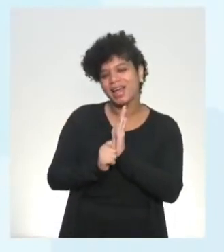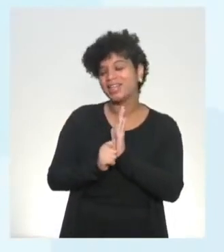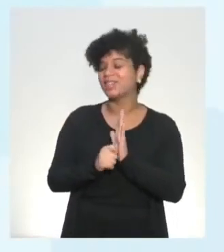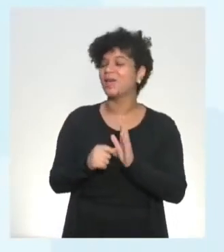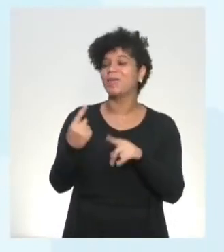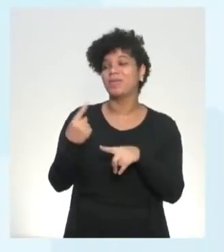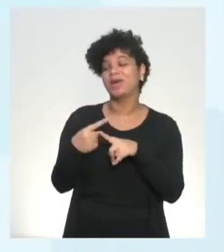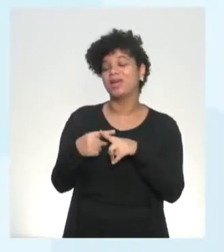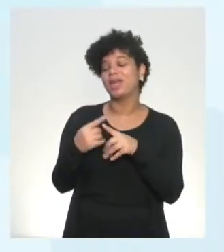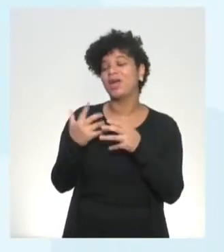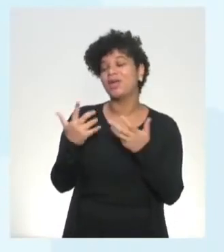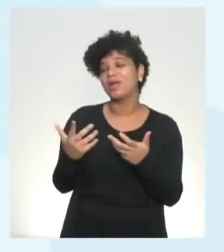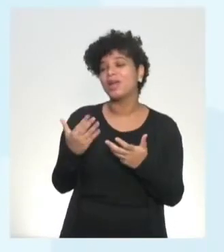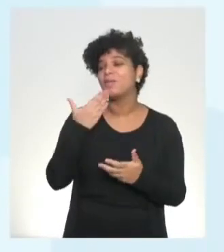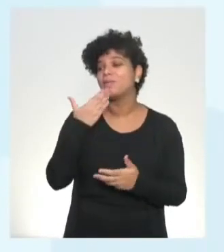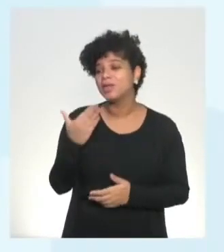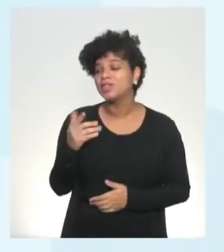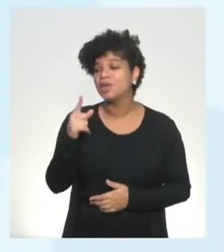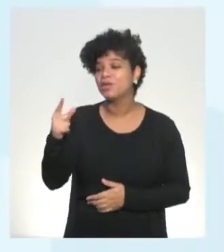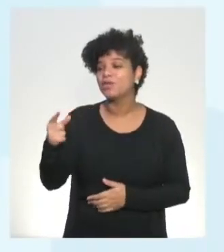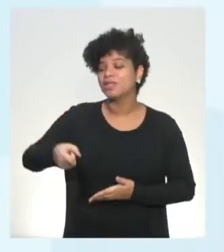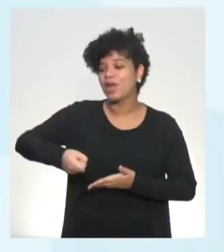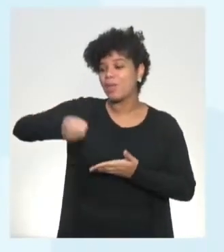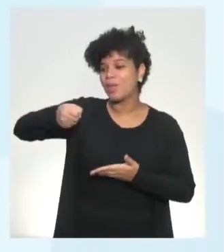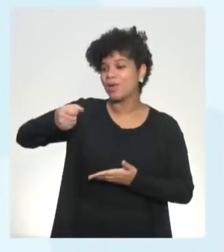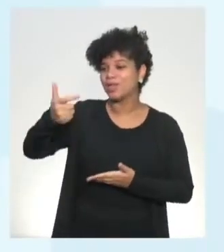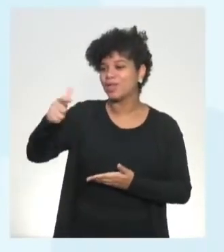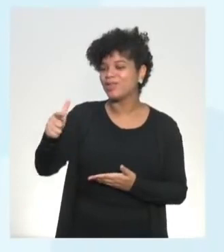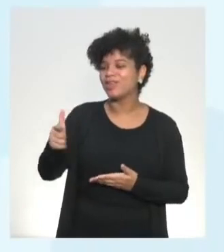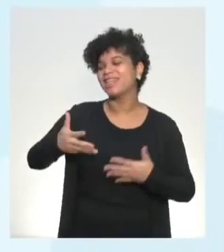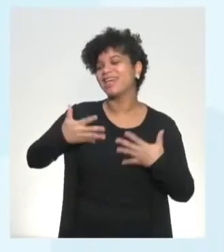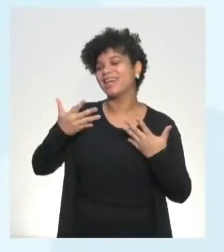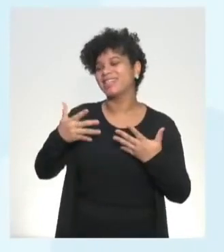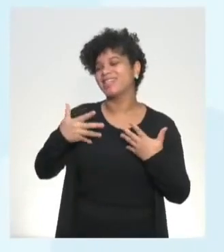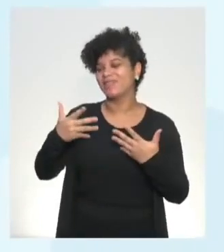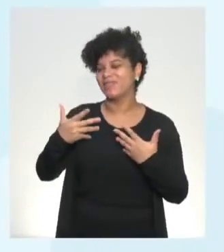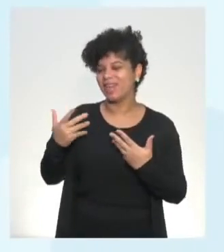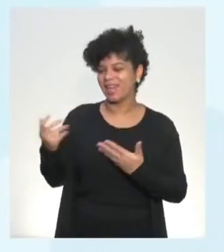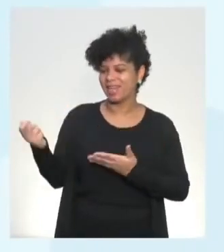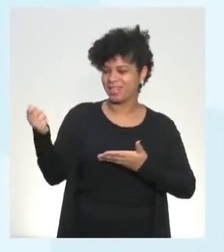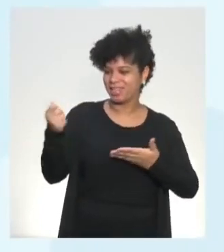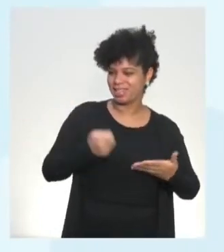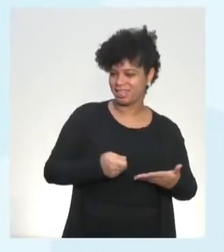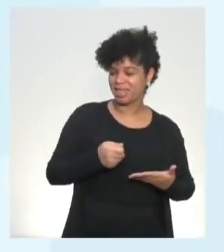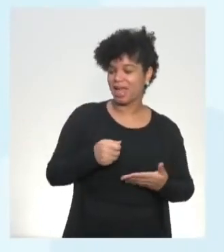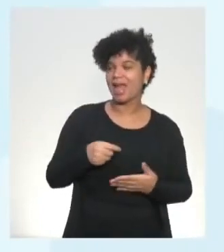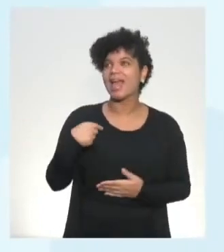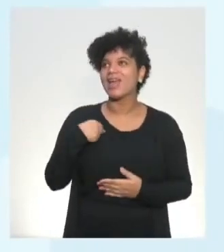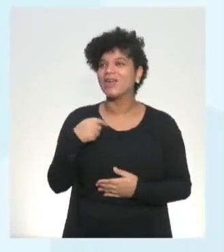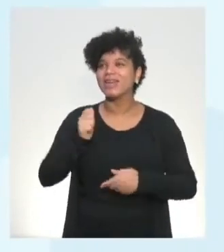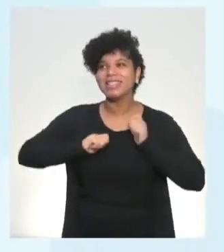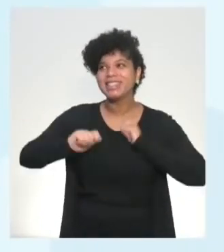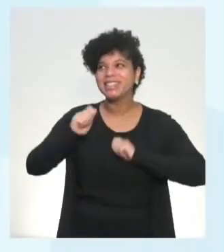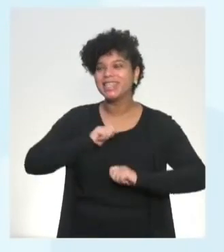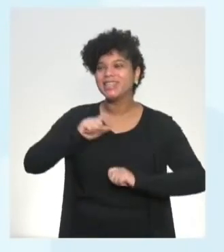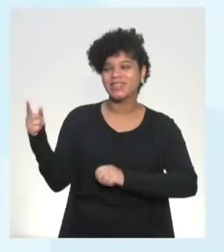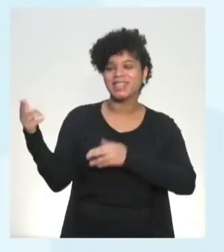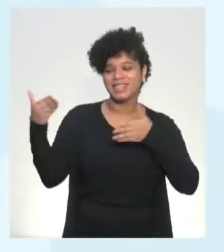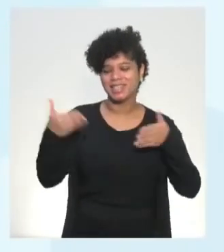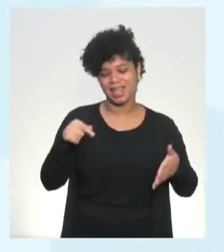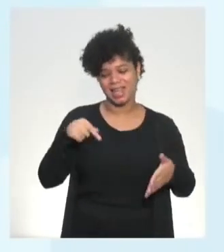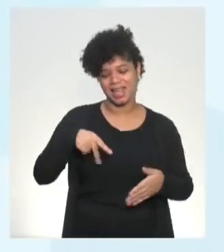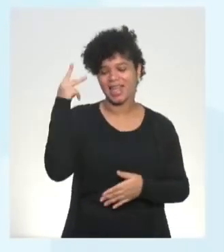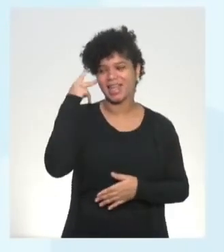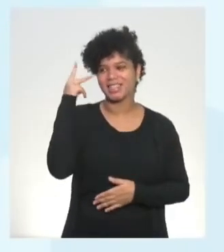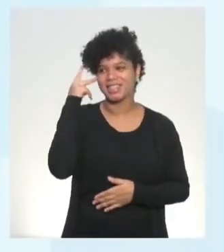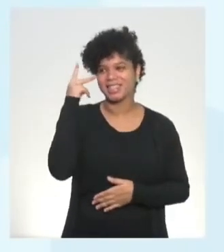lhe pedir que traga em sua bagagem muitas alegrias. Estou aqui aguardando a sua chegada, com